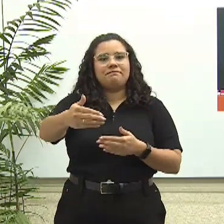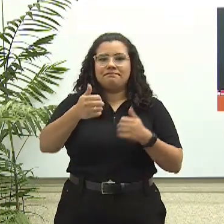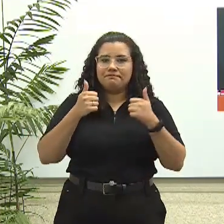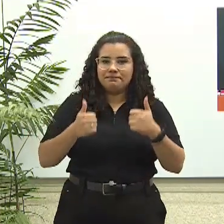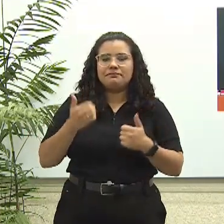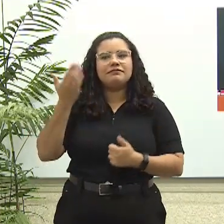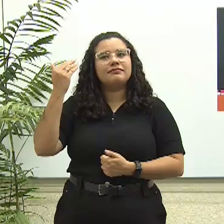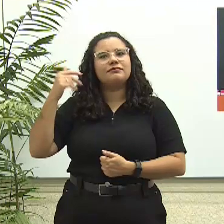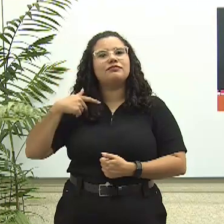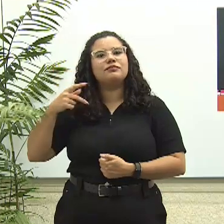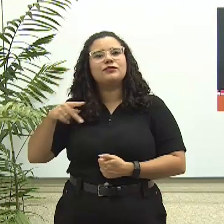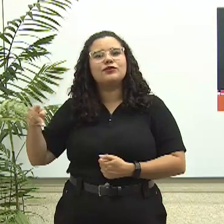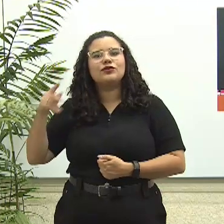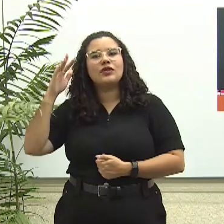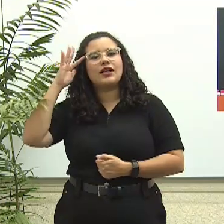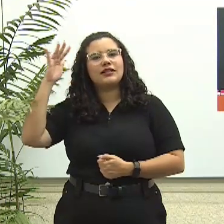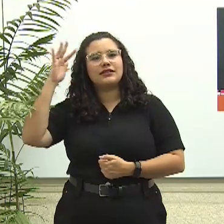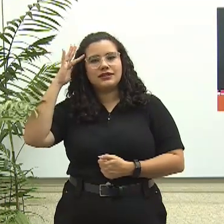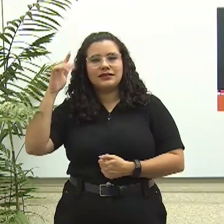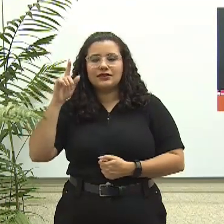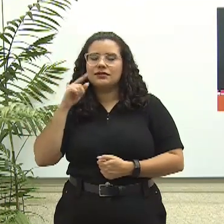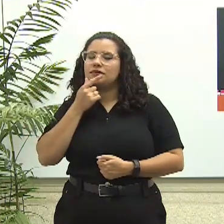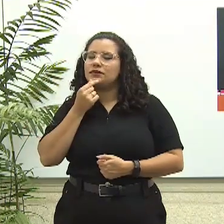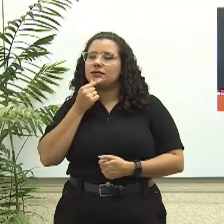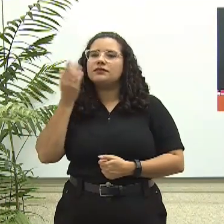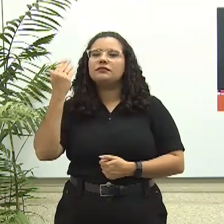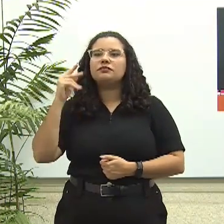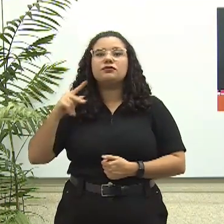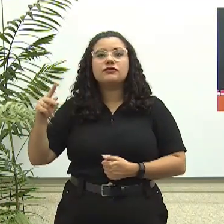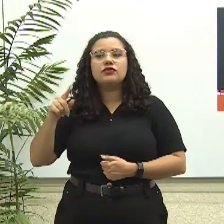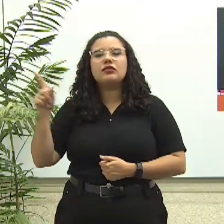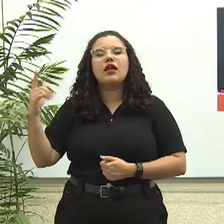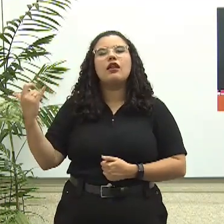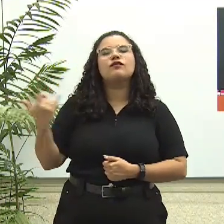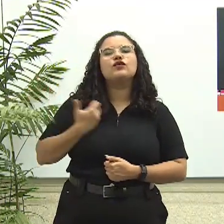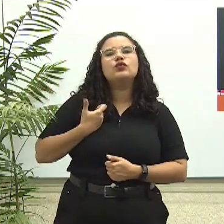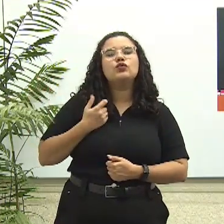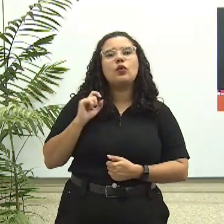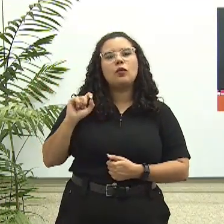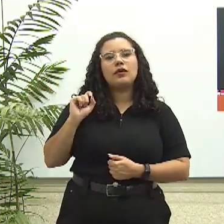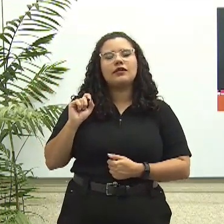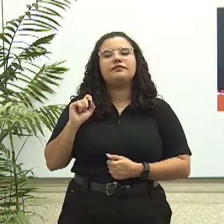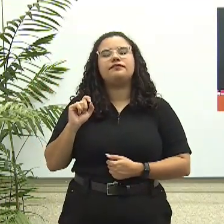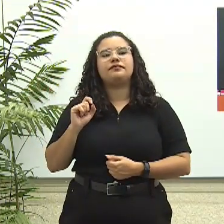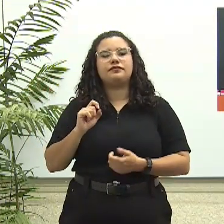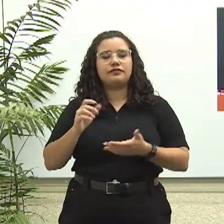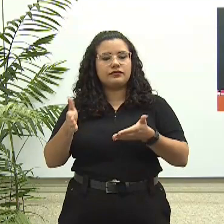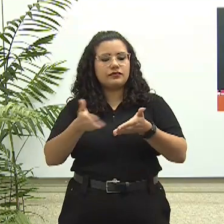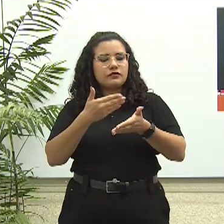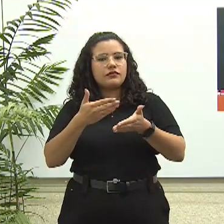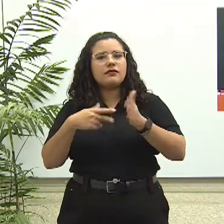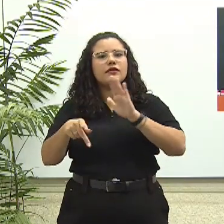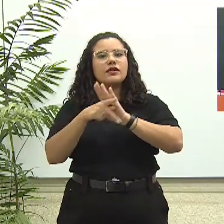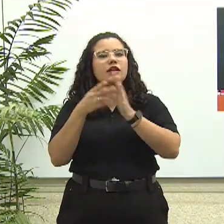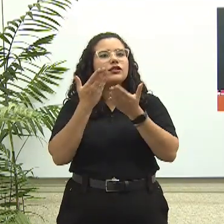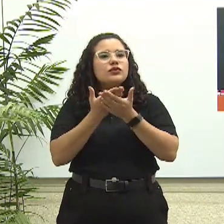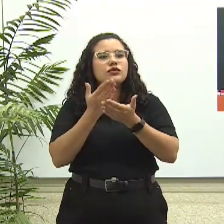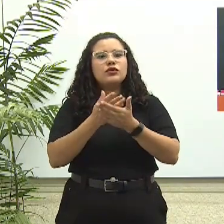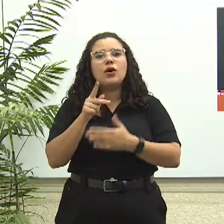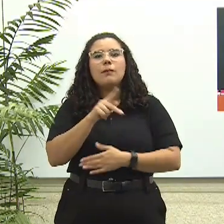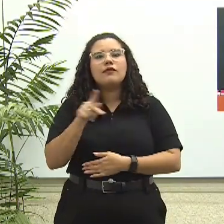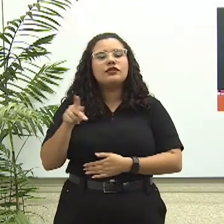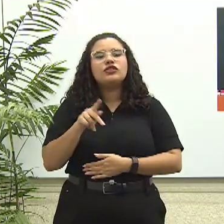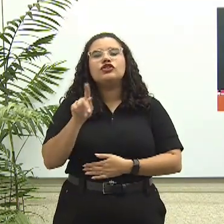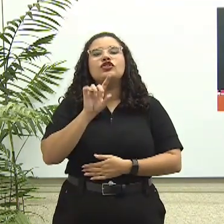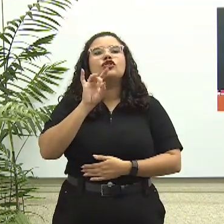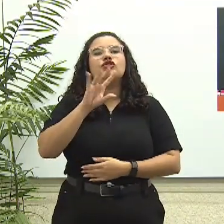professor na faculdade de Filosofia o professor olip de Simões de Paula que ele falou assim revista estudantil de professor Só D cer